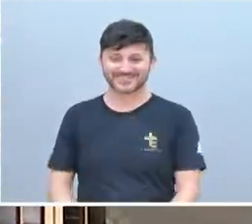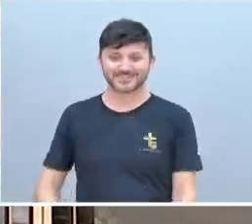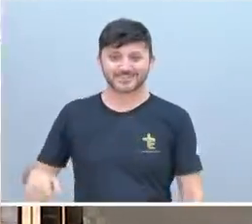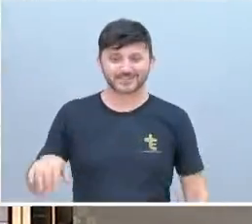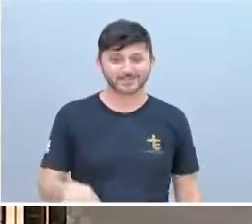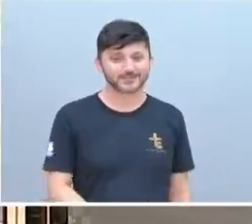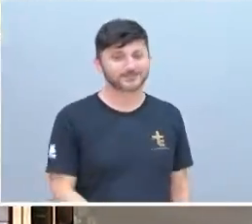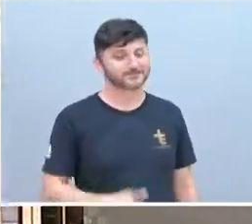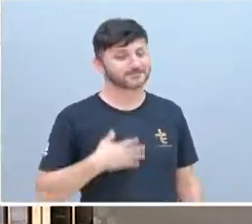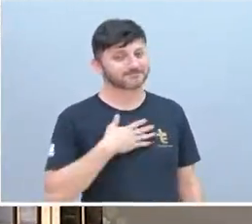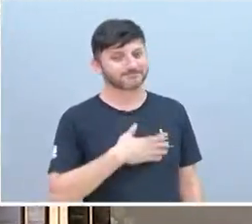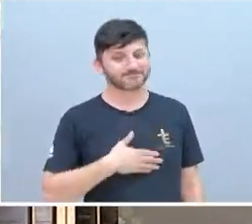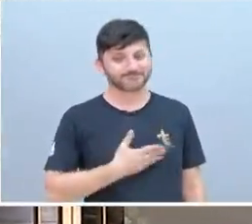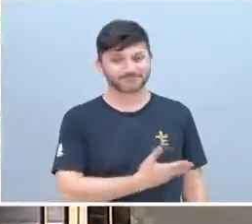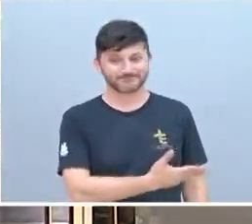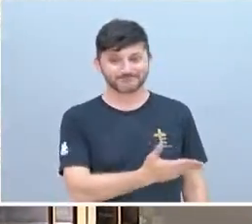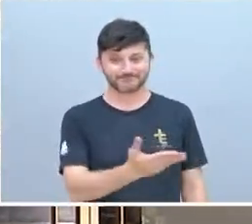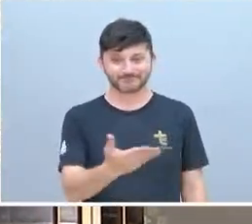Filhos queridos,